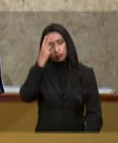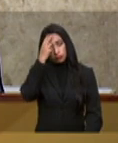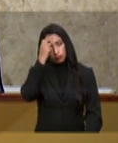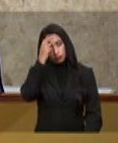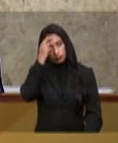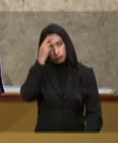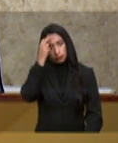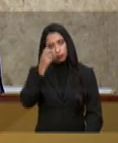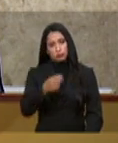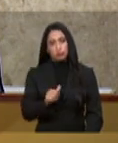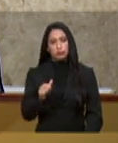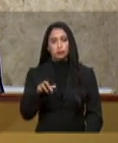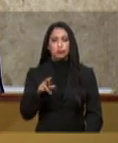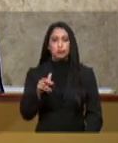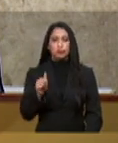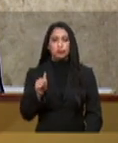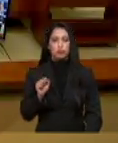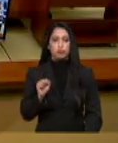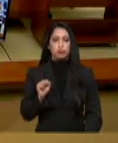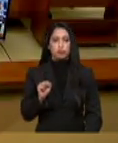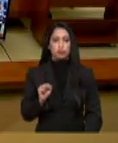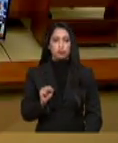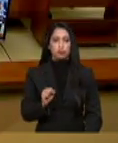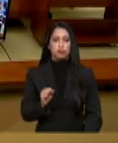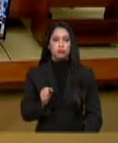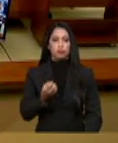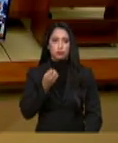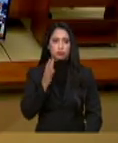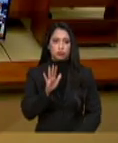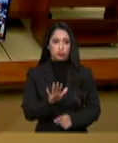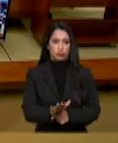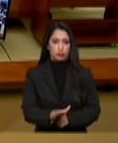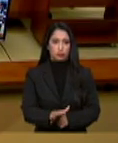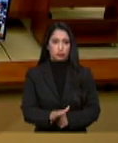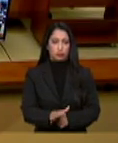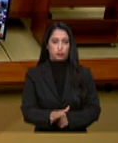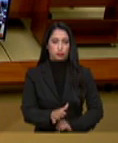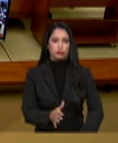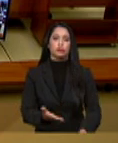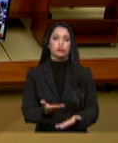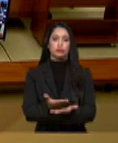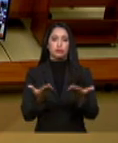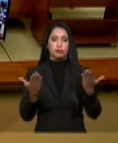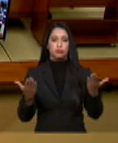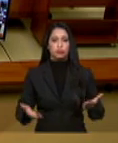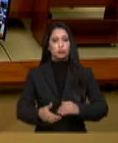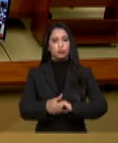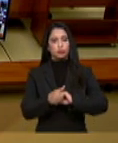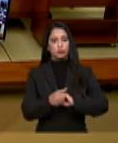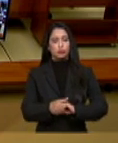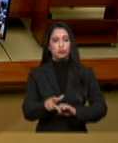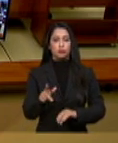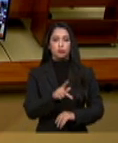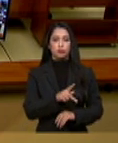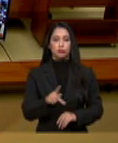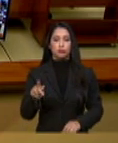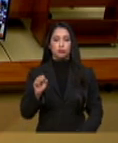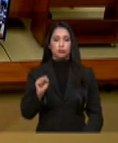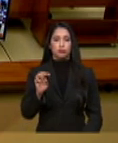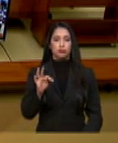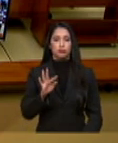concedo a palavra. Boa tarde a todas e a todos. Cumprimento o Procurador-Geral da República, Augusto Aras, está